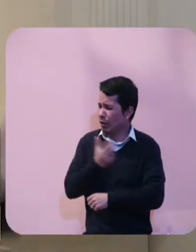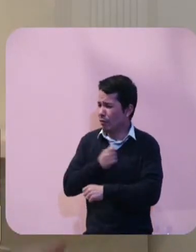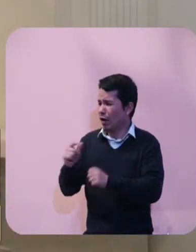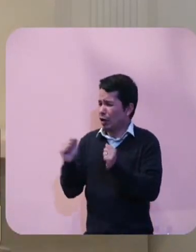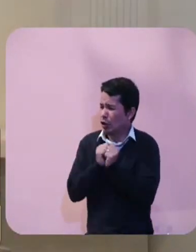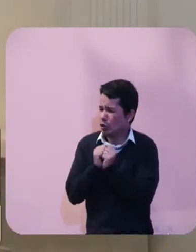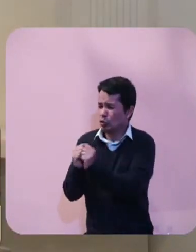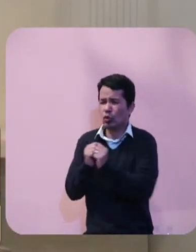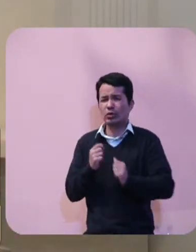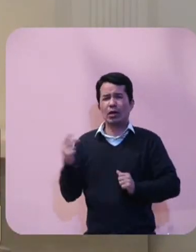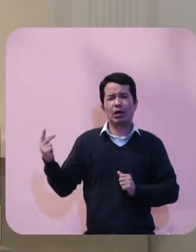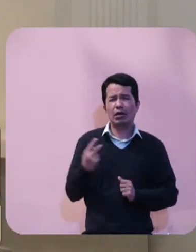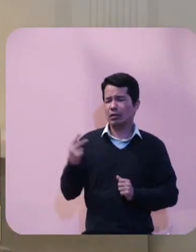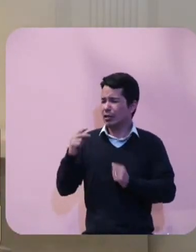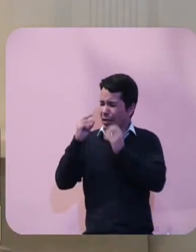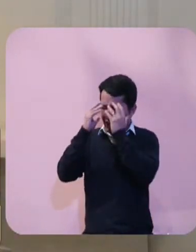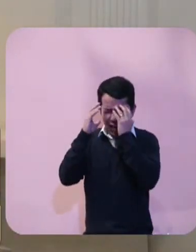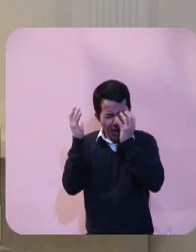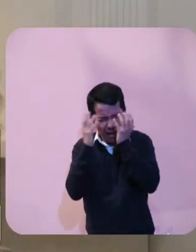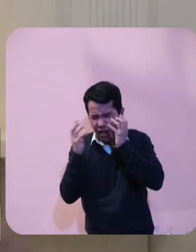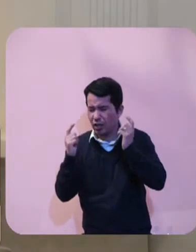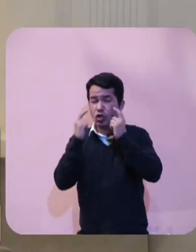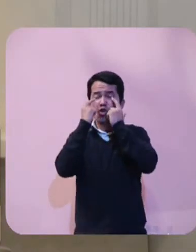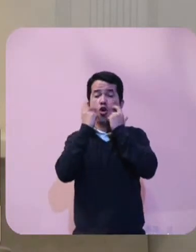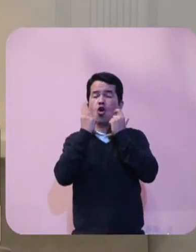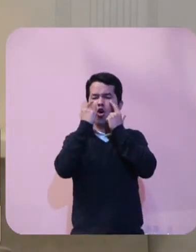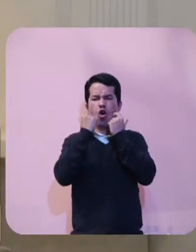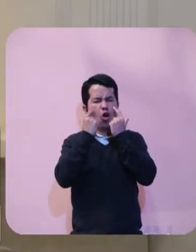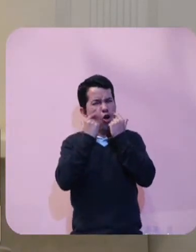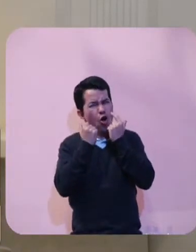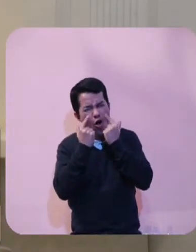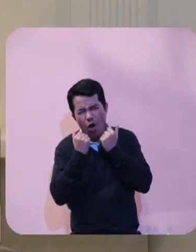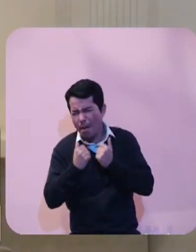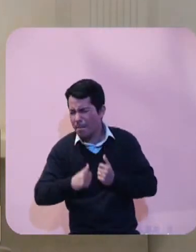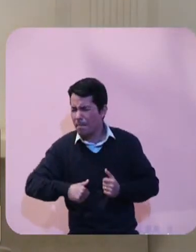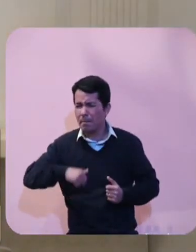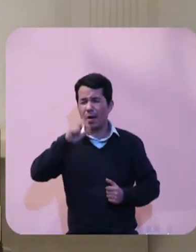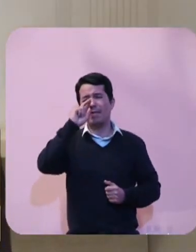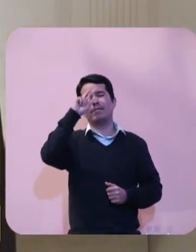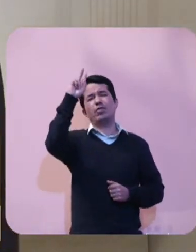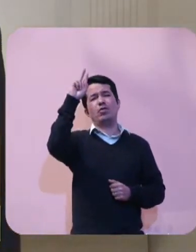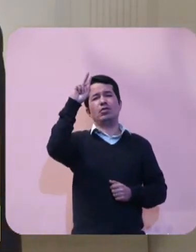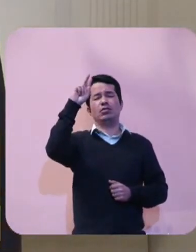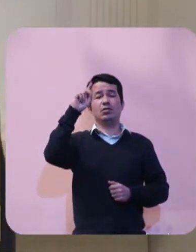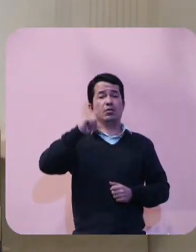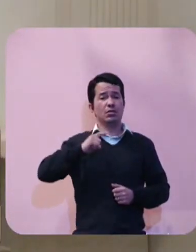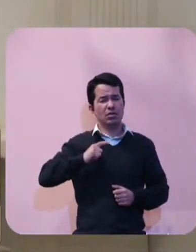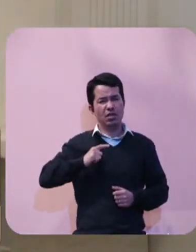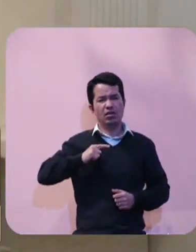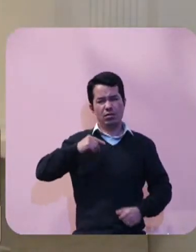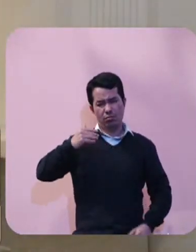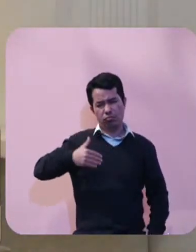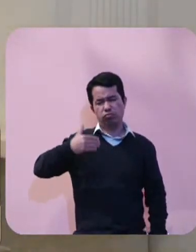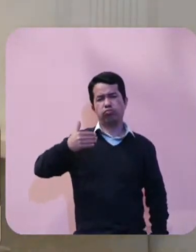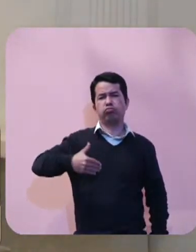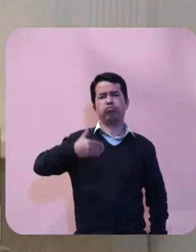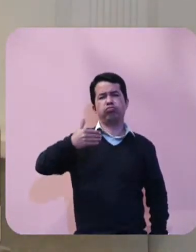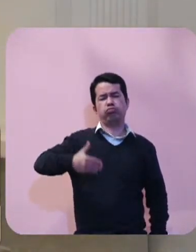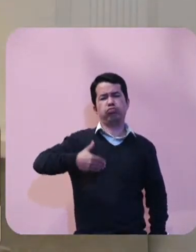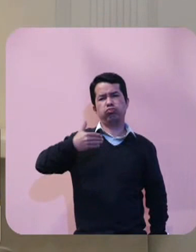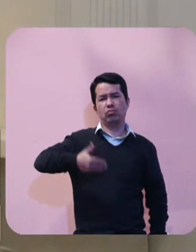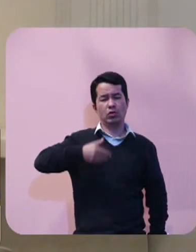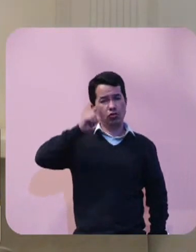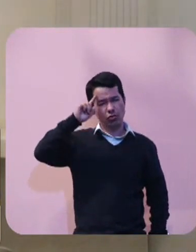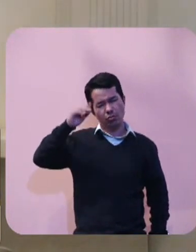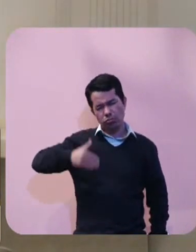um pouco daquilo que tínhamos. E chorou. Passaram-se alguns dias e aí o filho